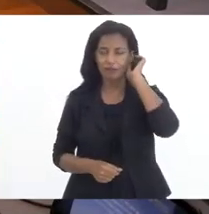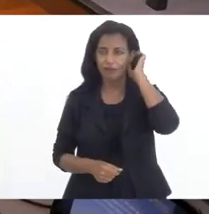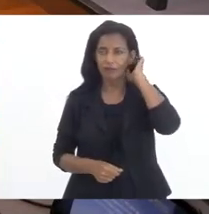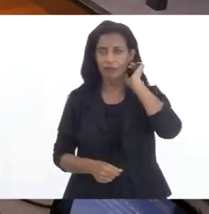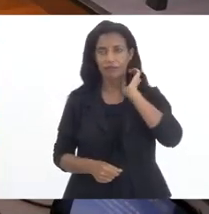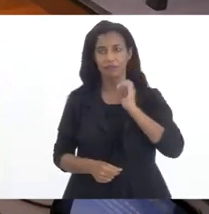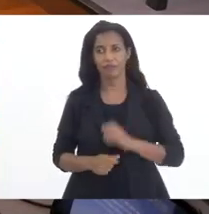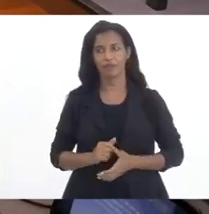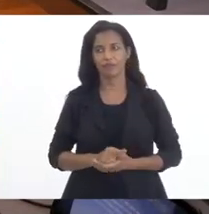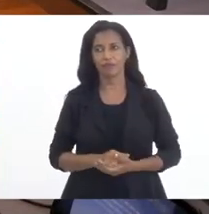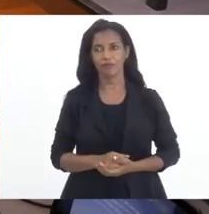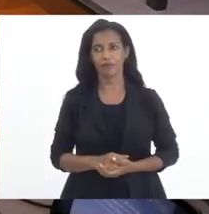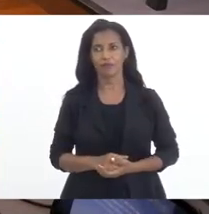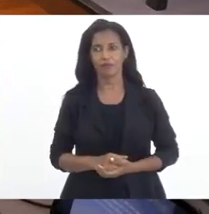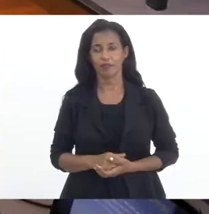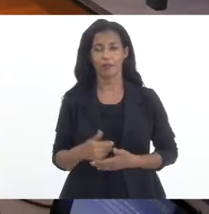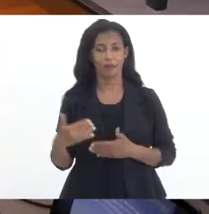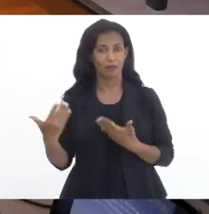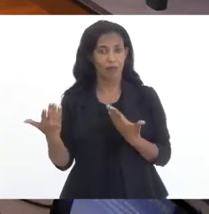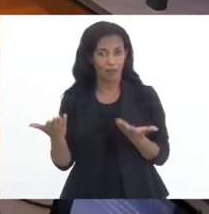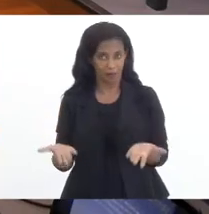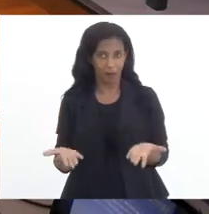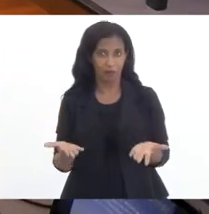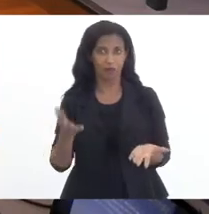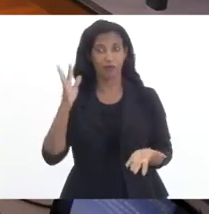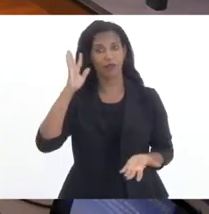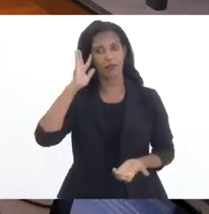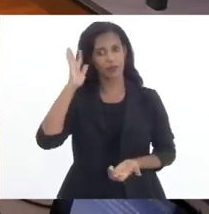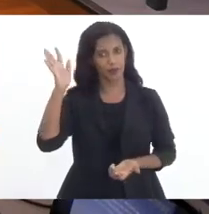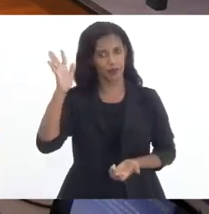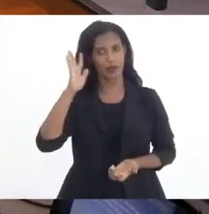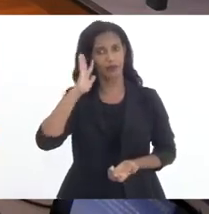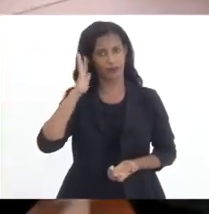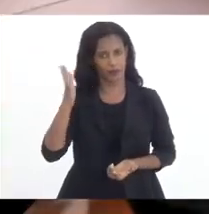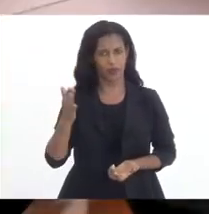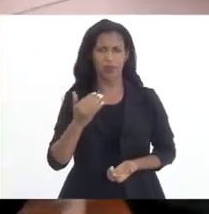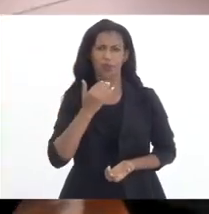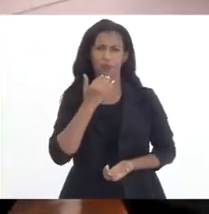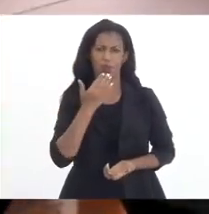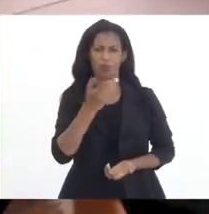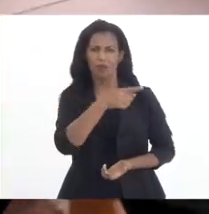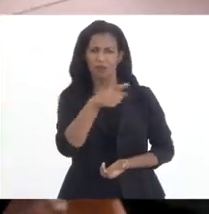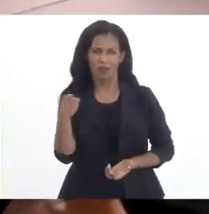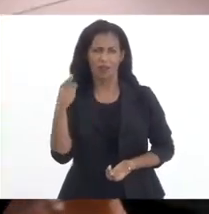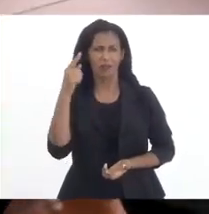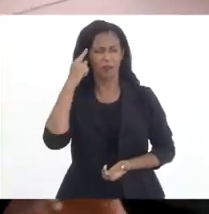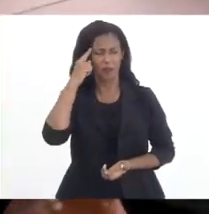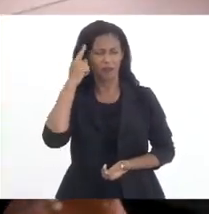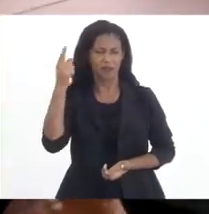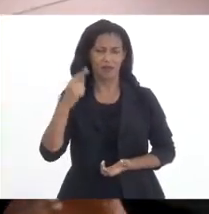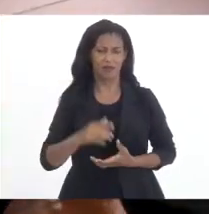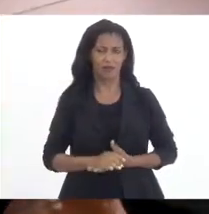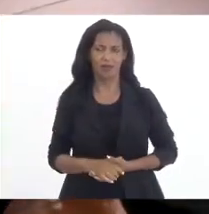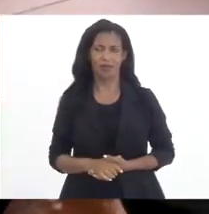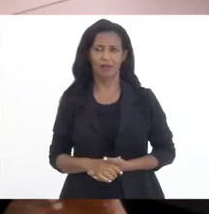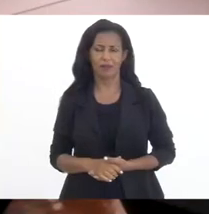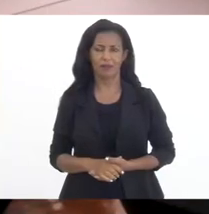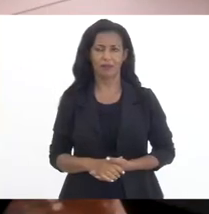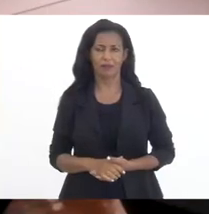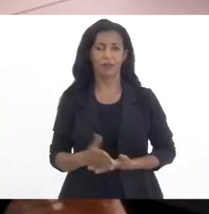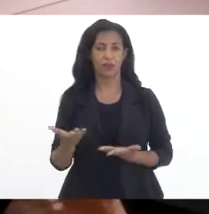É isso. Então, vamos refletir. Eu só peço aos senhores para refletir, né,